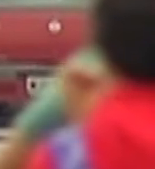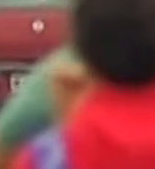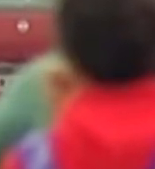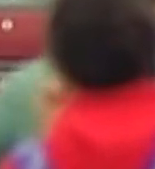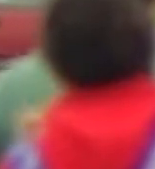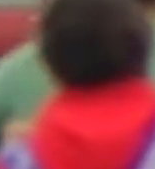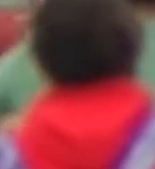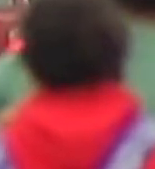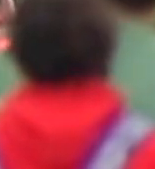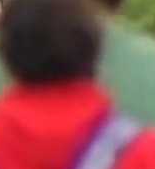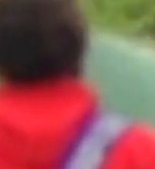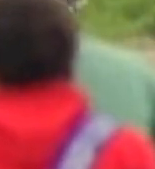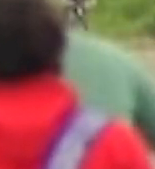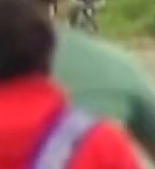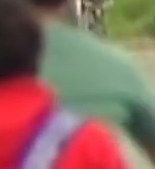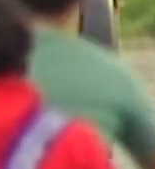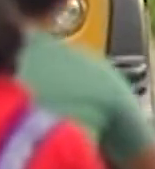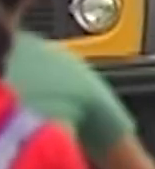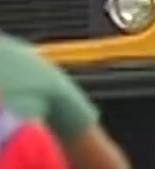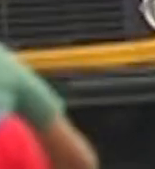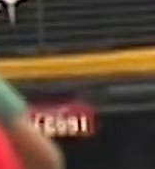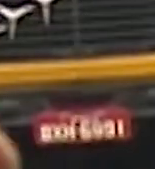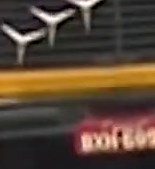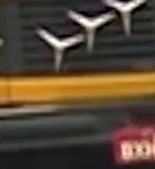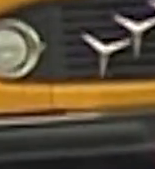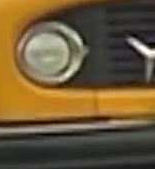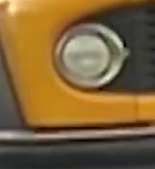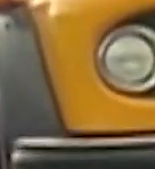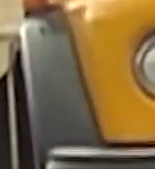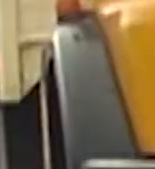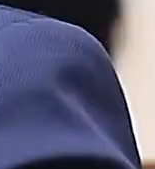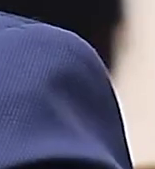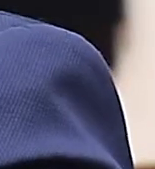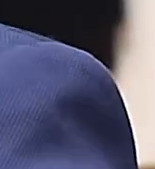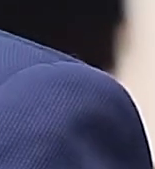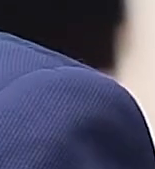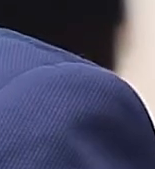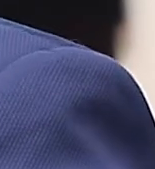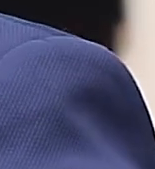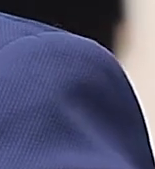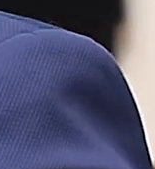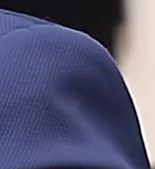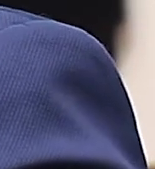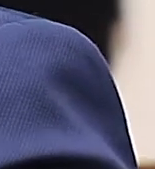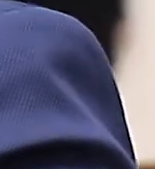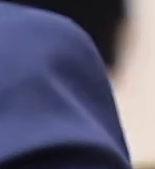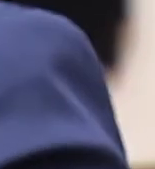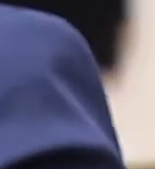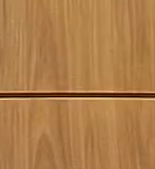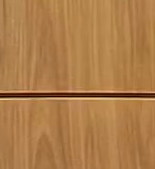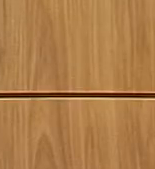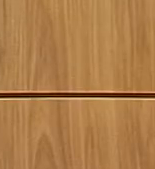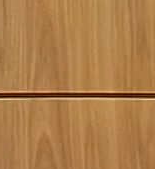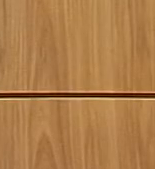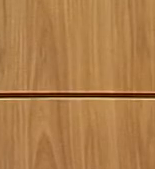da BR-280 entre Joinville e São Francisco do Sul. Durante a sessão, o deputado Ricardo